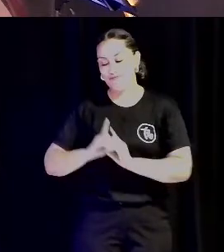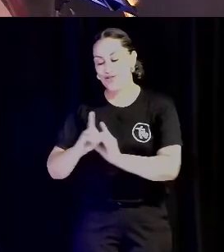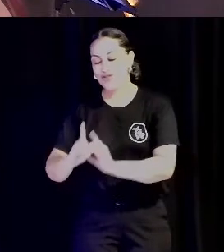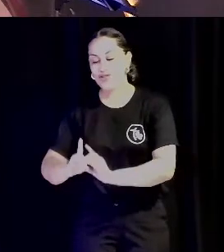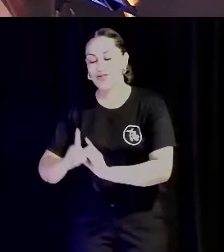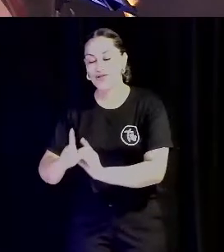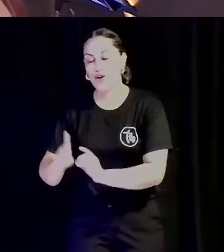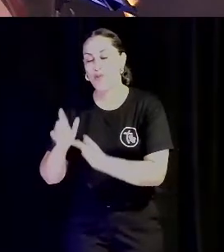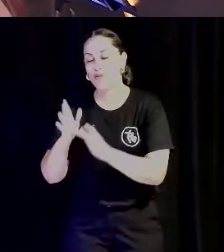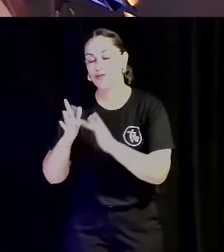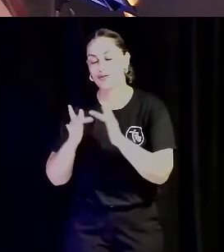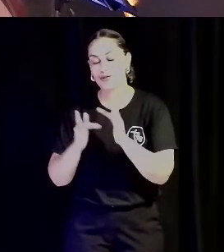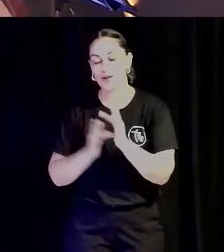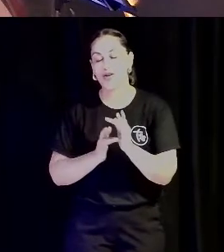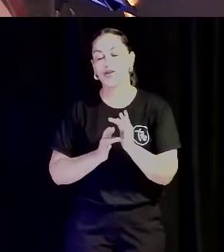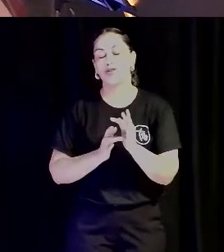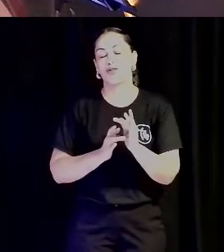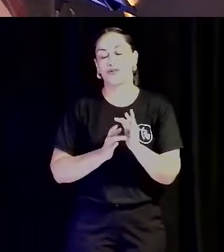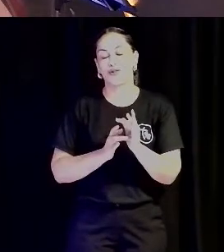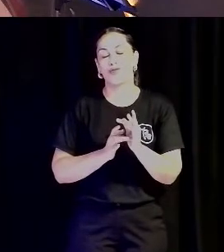são resilientes,